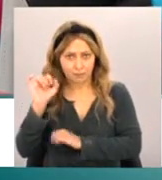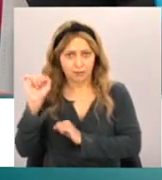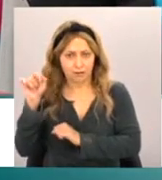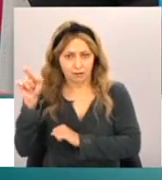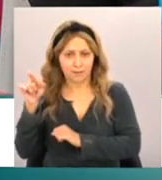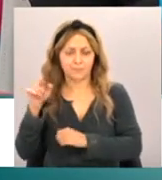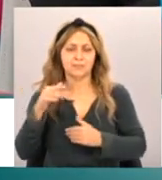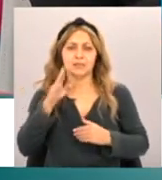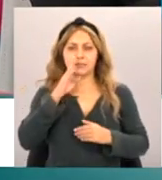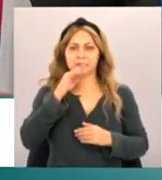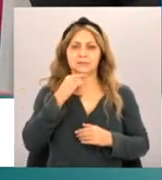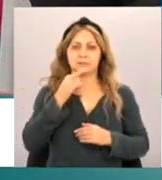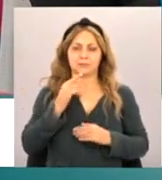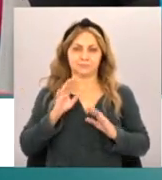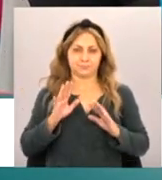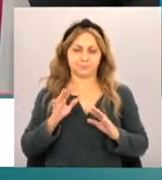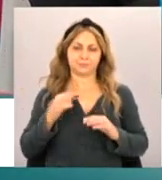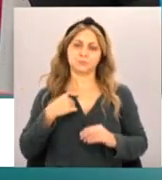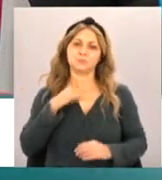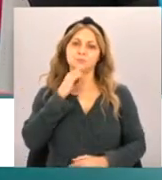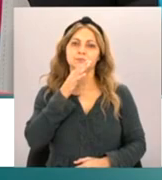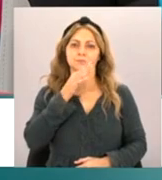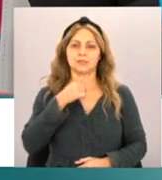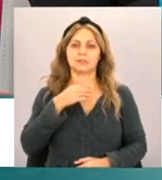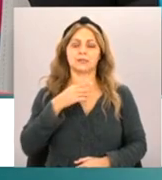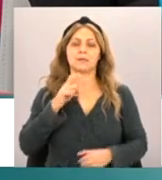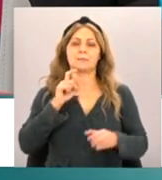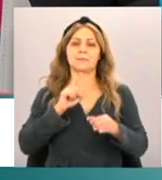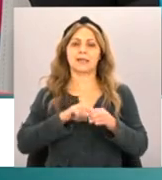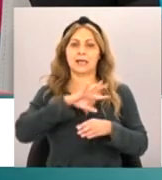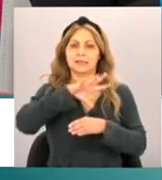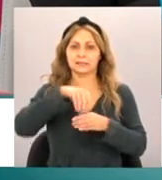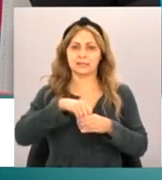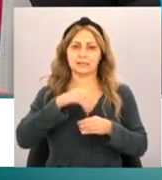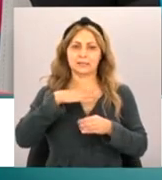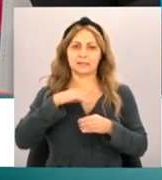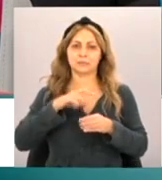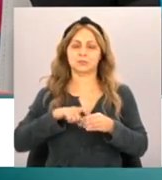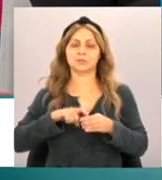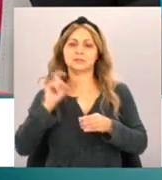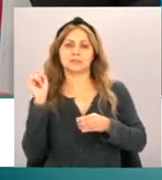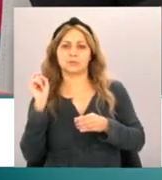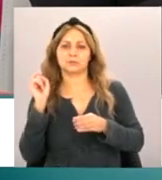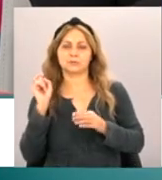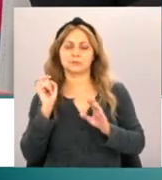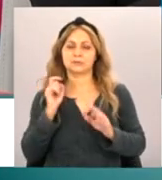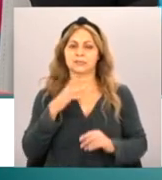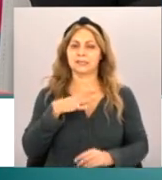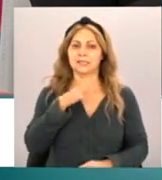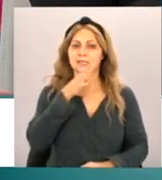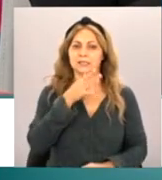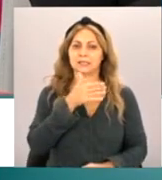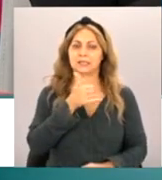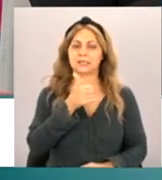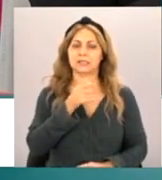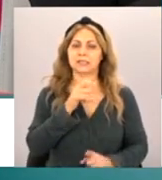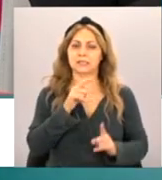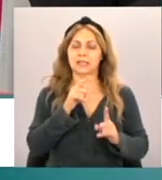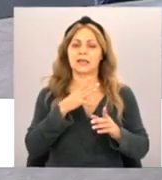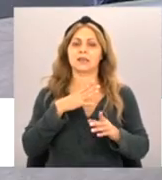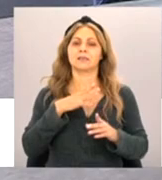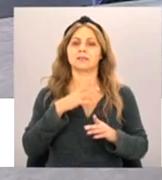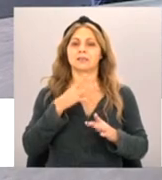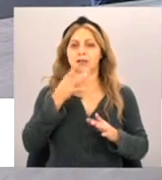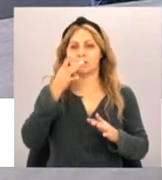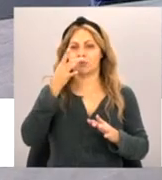na Europa disséssemos só nos mantermos uma coisa dizer queremos sair do mercado interno é preciso de um eles vão gostar dizer que são coisas que geralmente a relação a isso ni